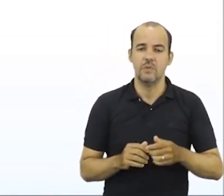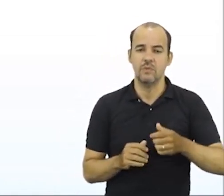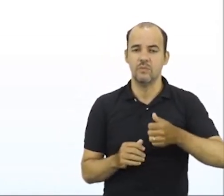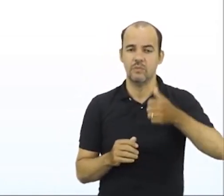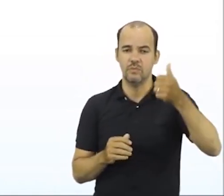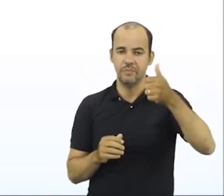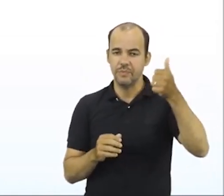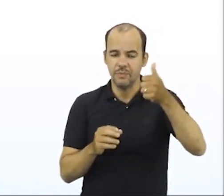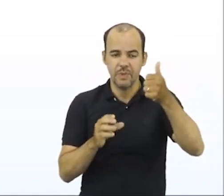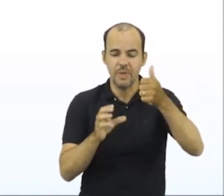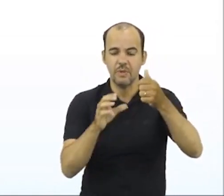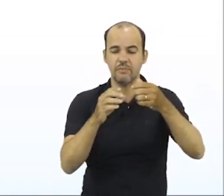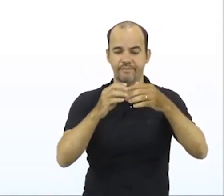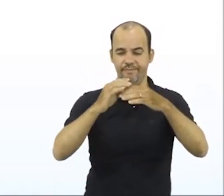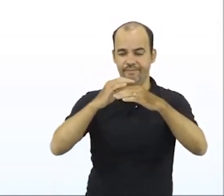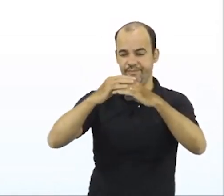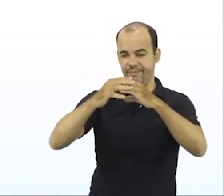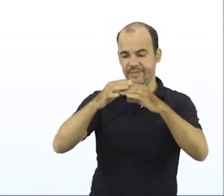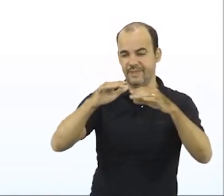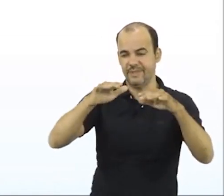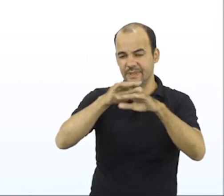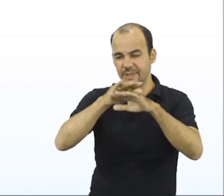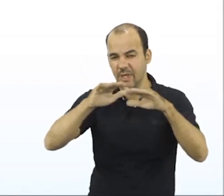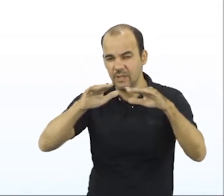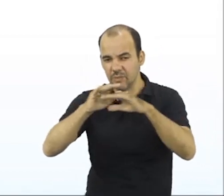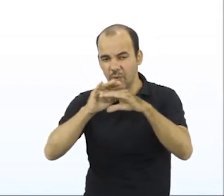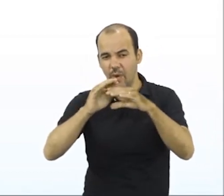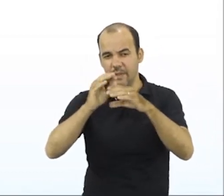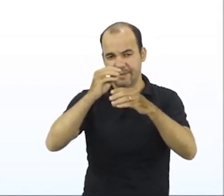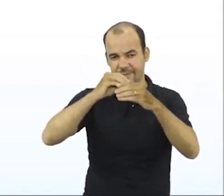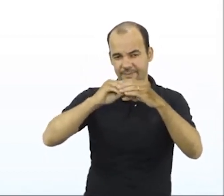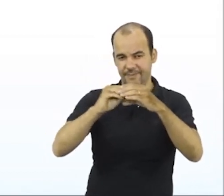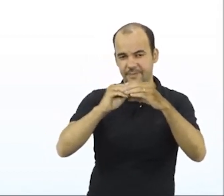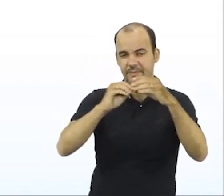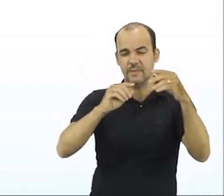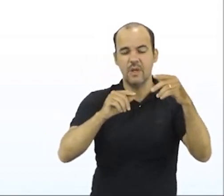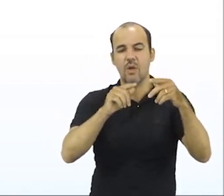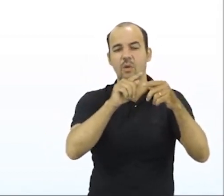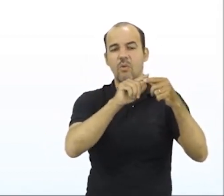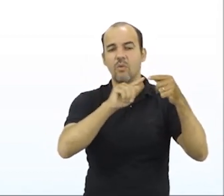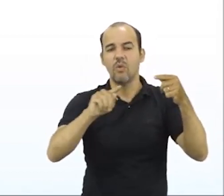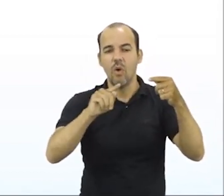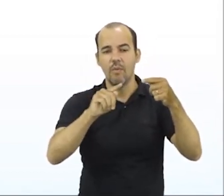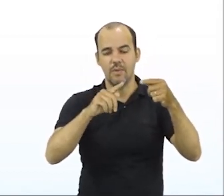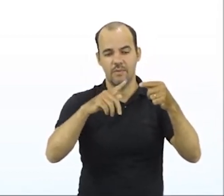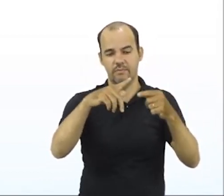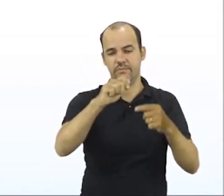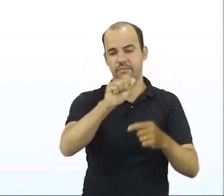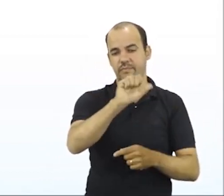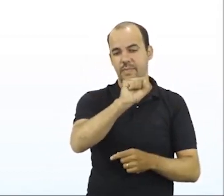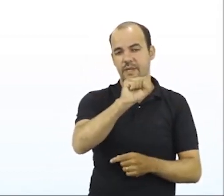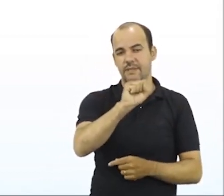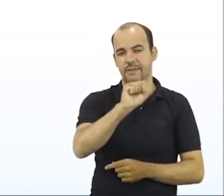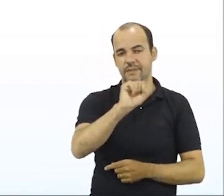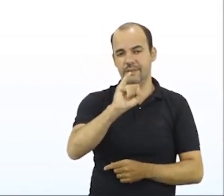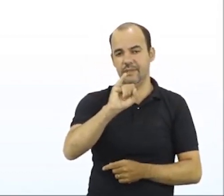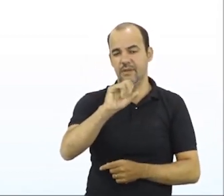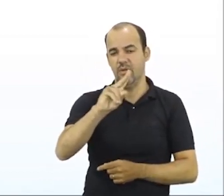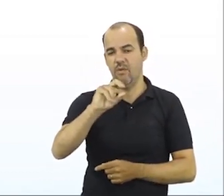primeira classificação é que eu vou ter transportes que vão ser chamados de